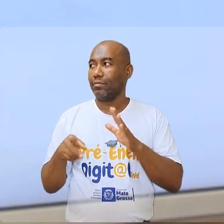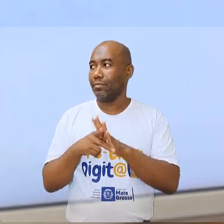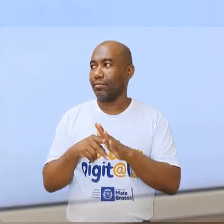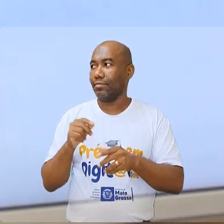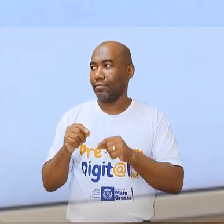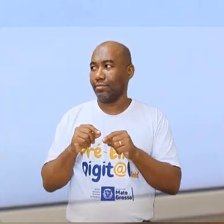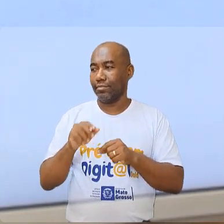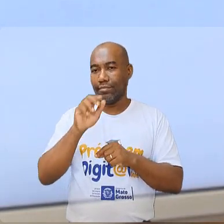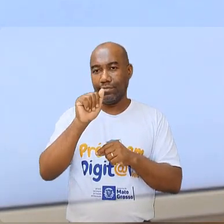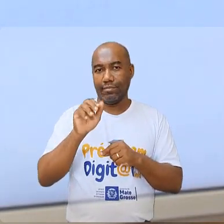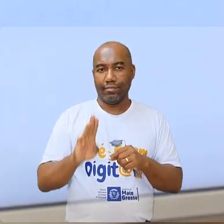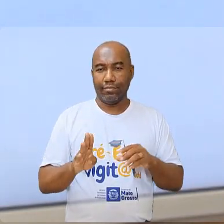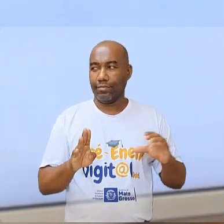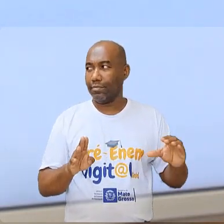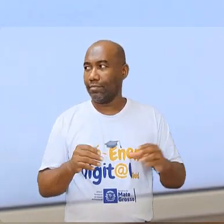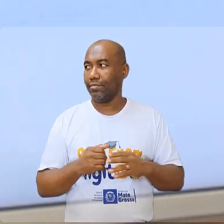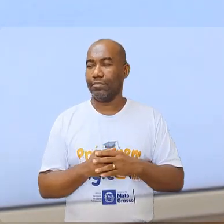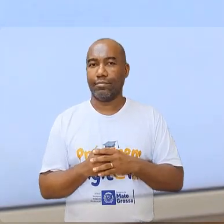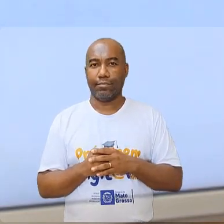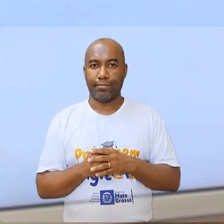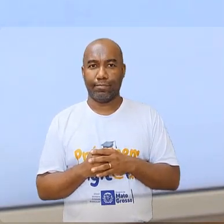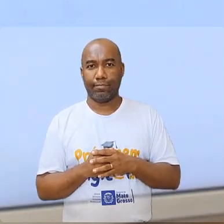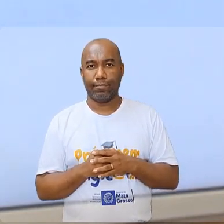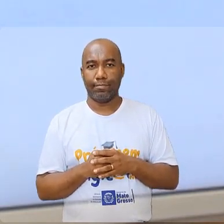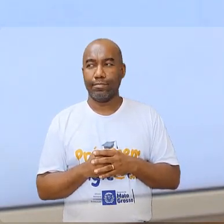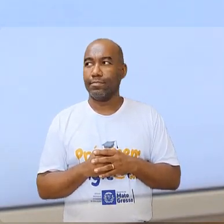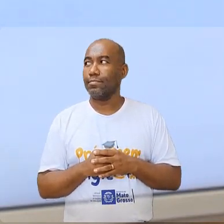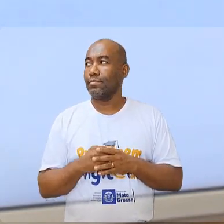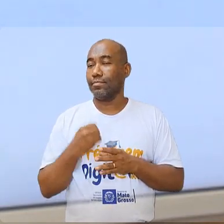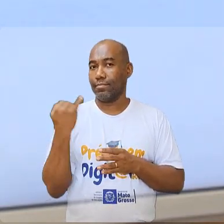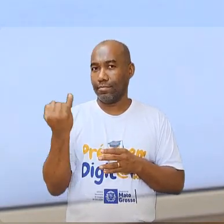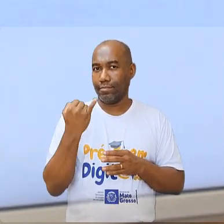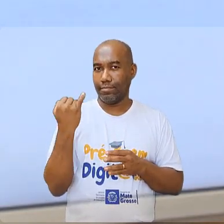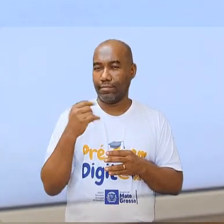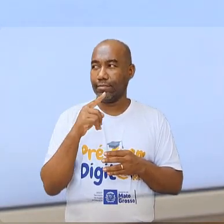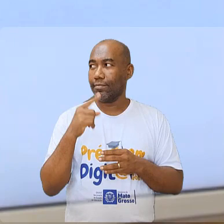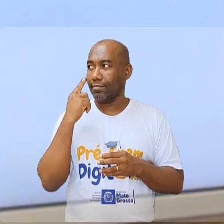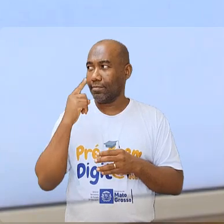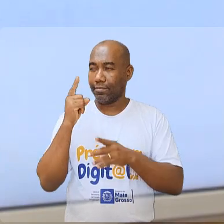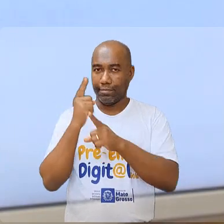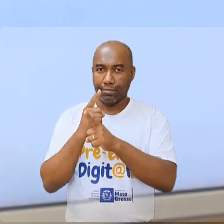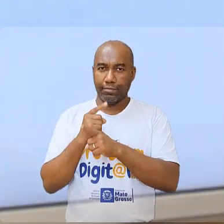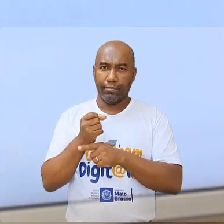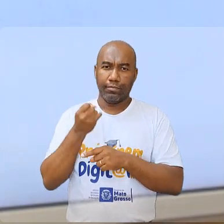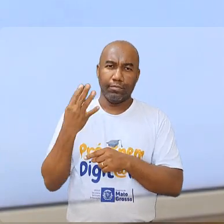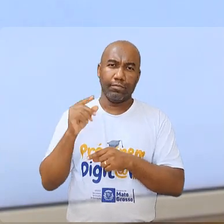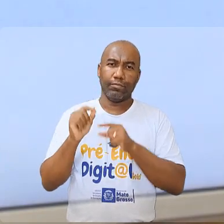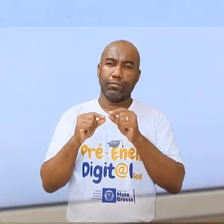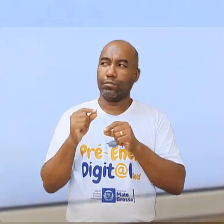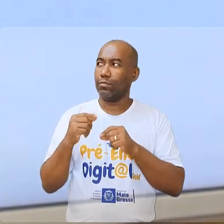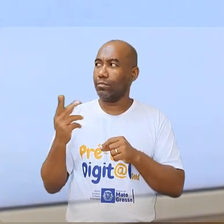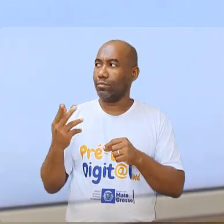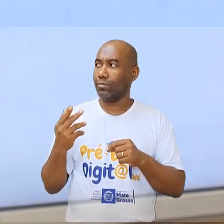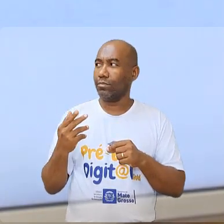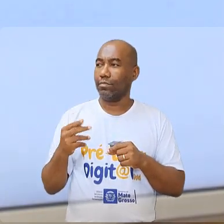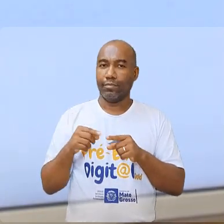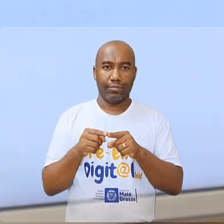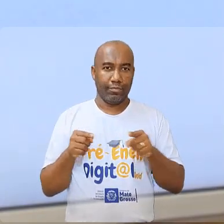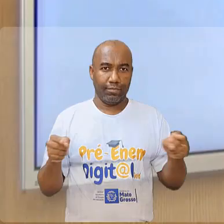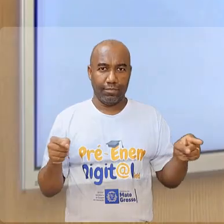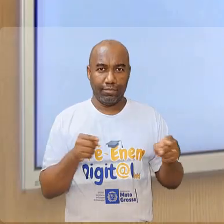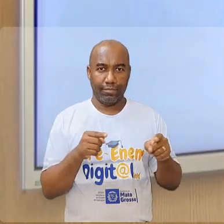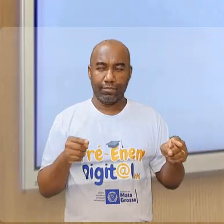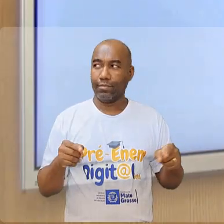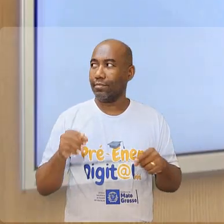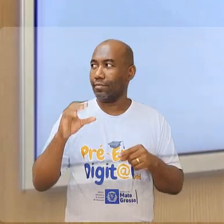hipotenusa vezes a sombra dele vamos lá ó três coisas pra gente fazer vamos lá primeira vou achar esse valor Zinho daqui ao seja o valor